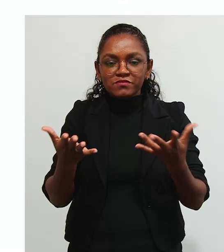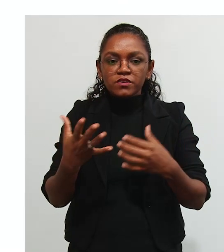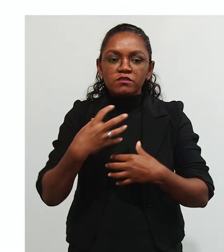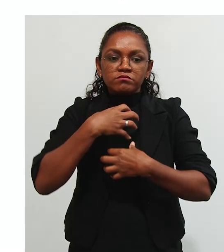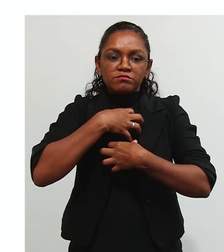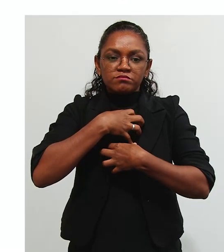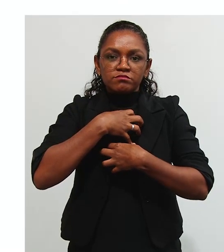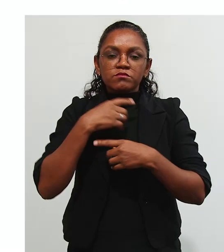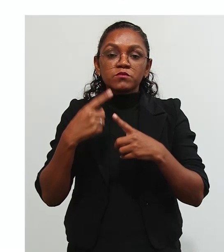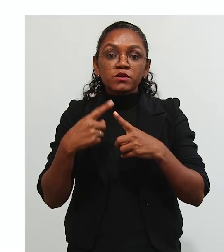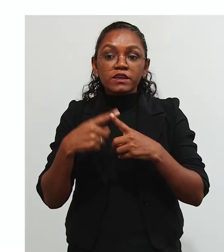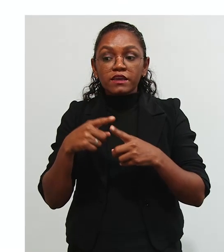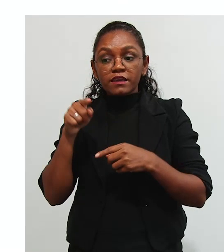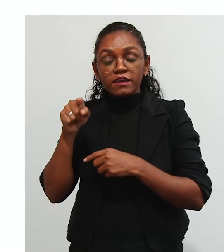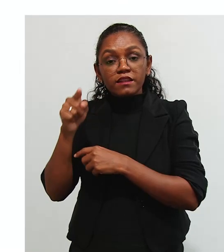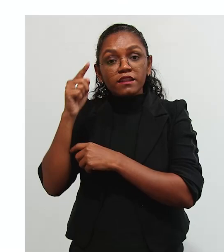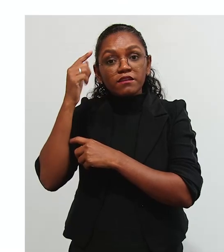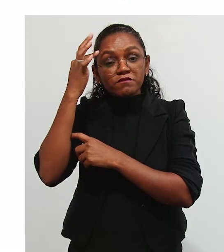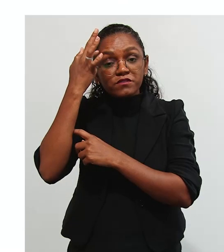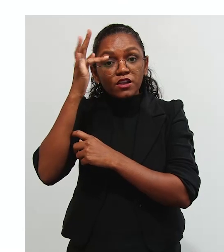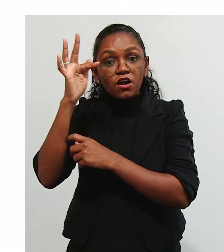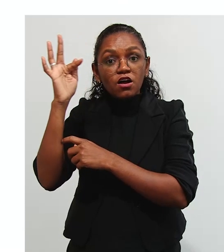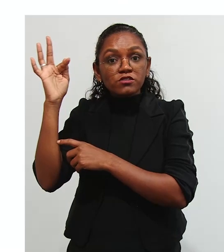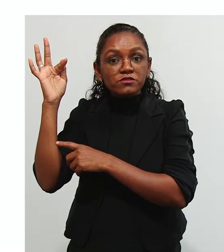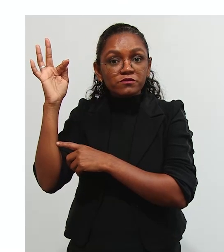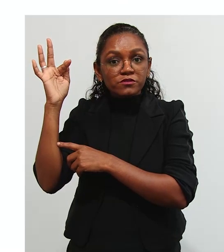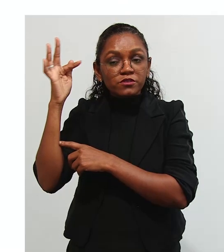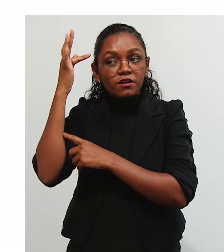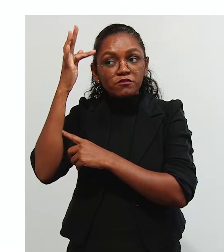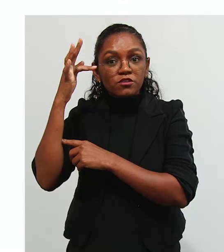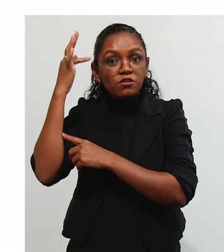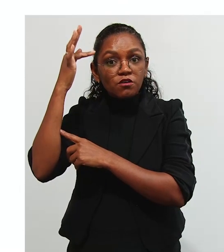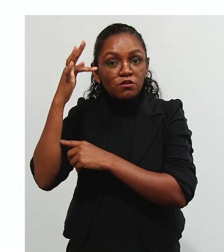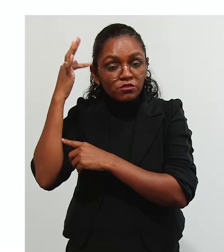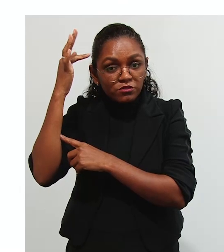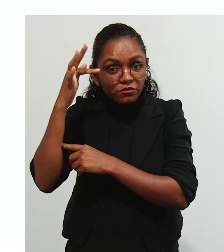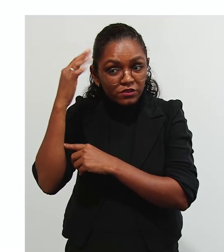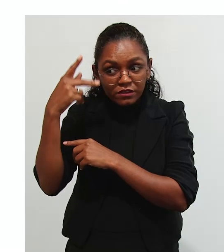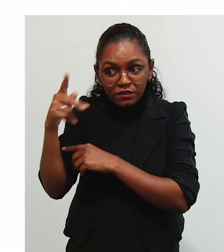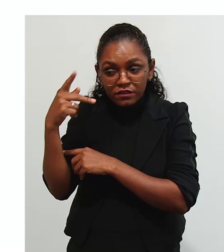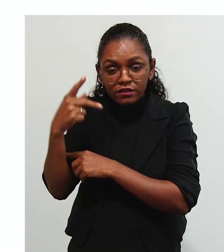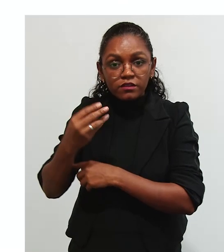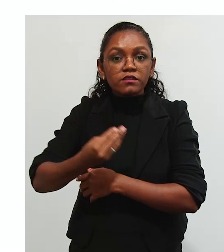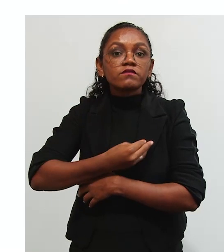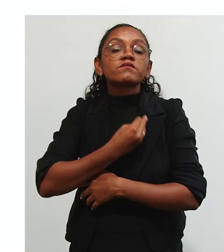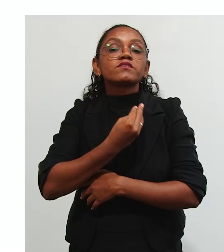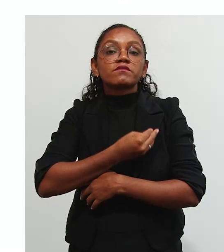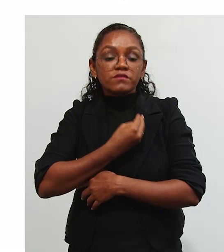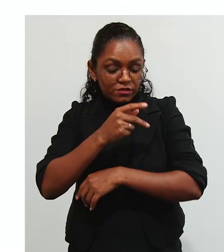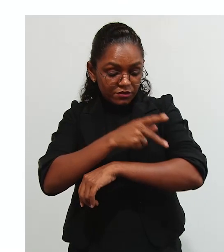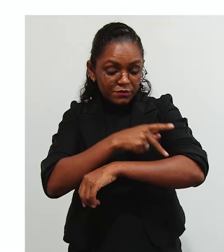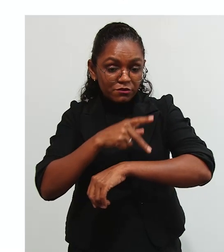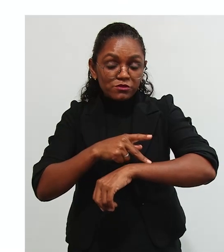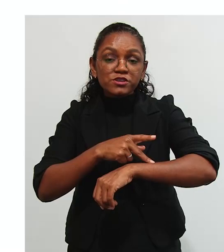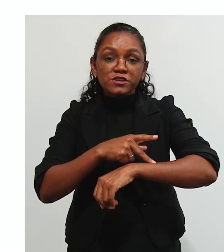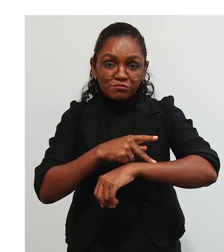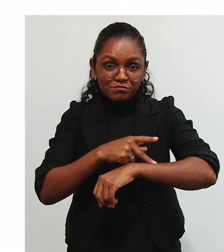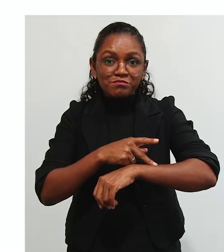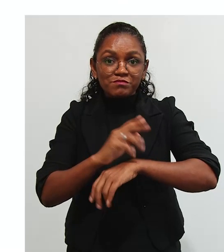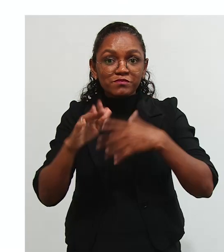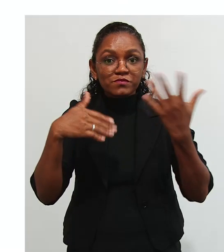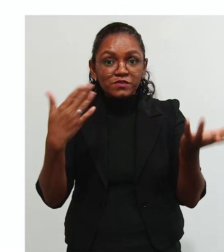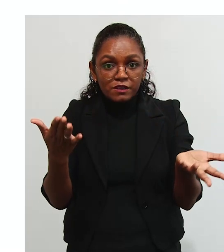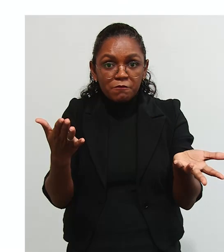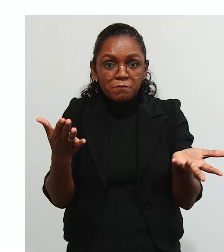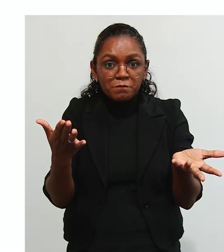muito porque ele era um filósofo que, na verdade, a sua filosofia era vivida por meio da pedagogia. Então,